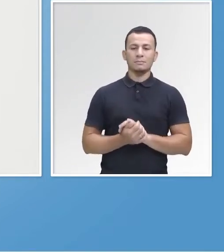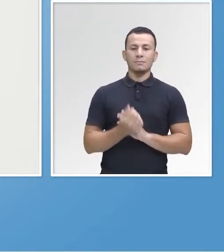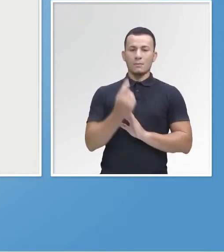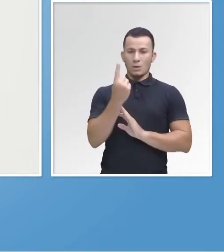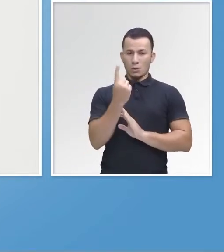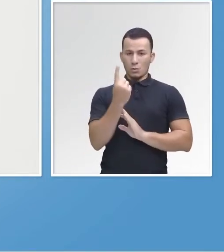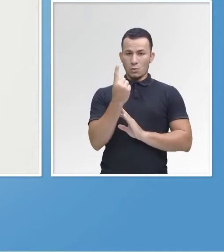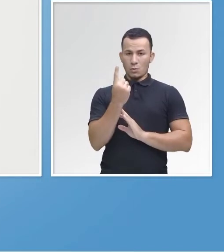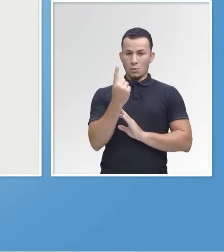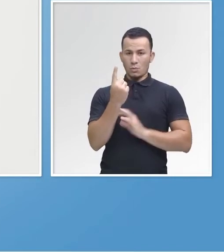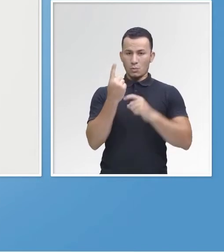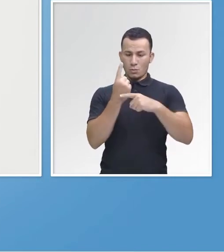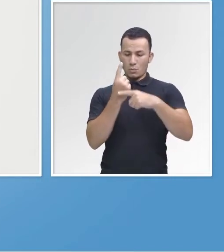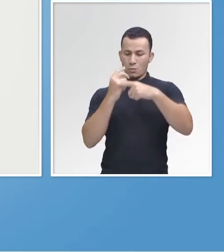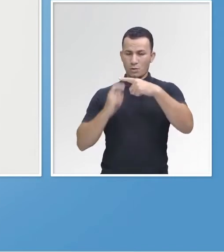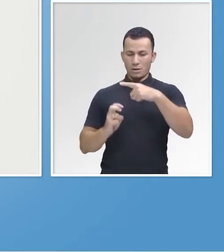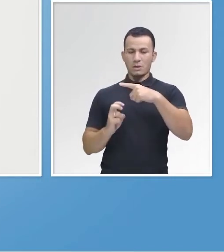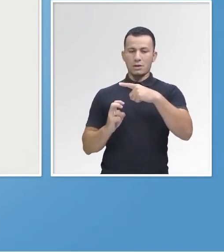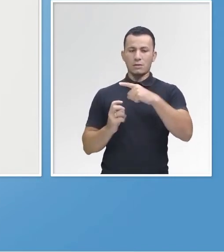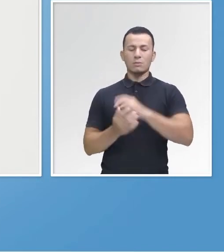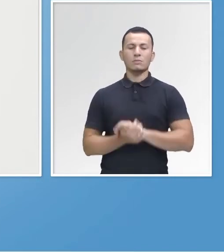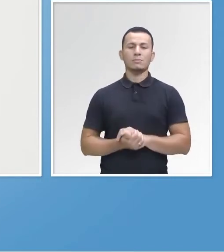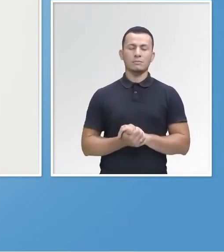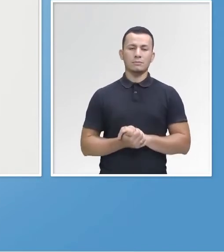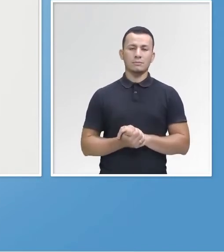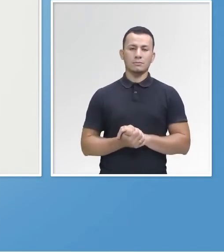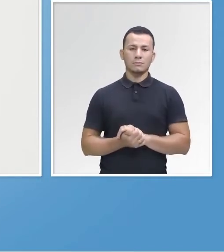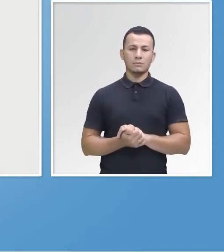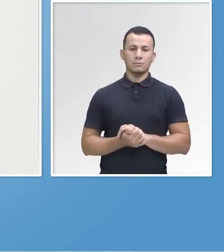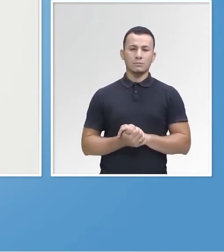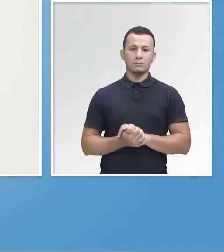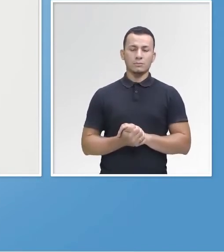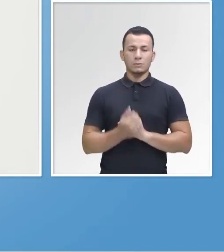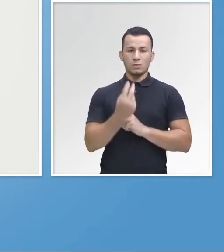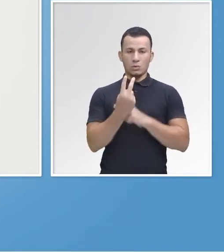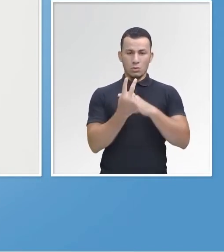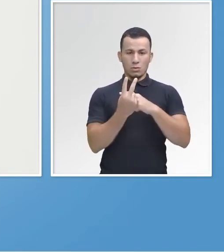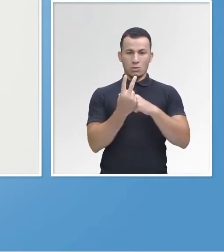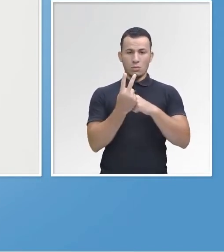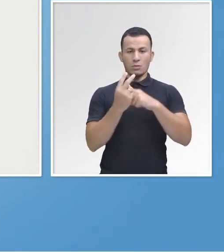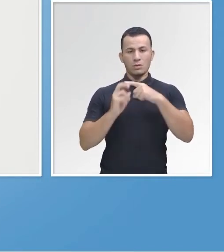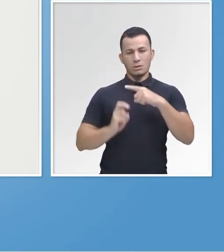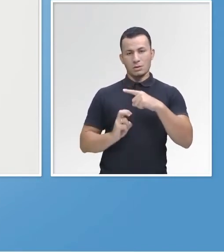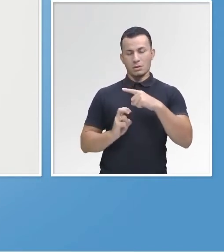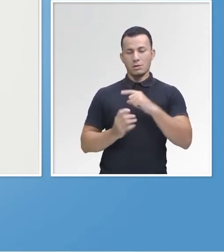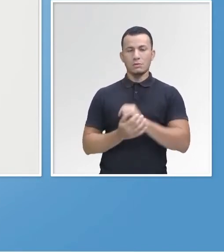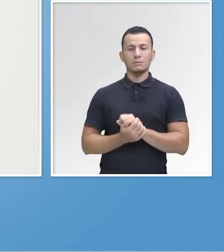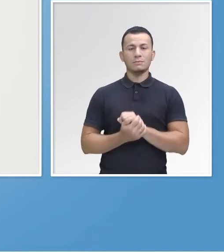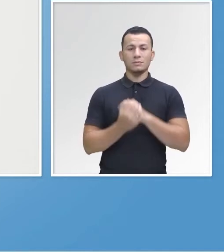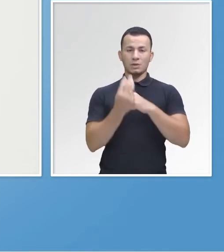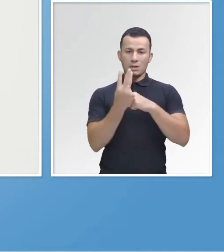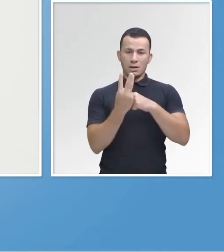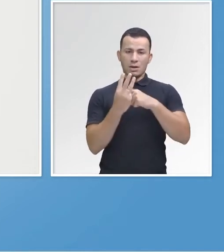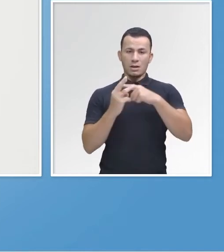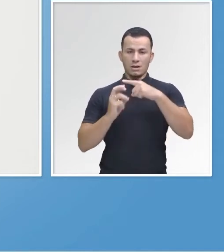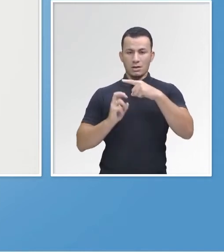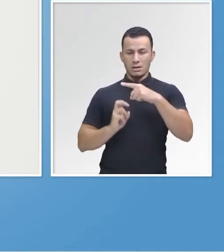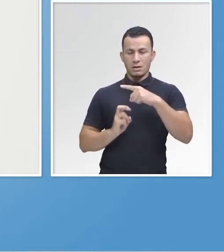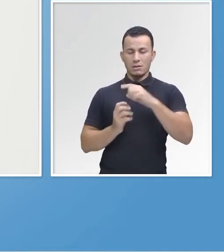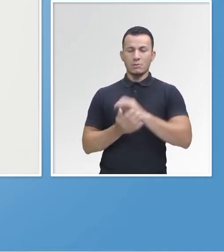corda e aqui o mais 12 500 mais 13